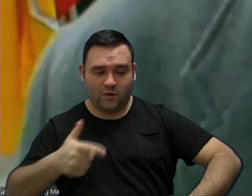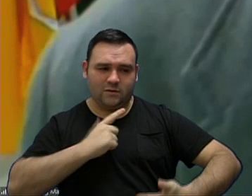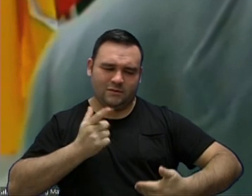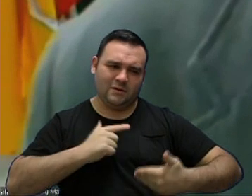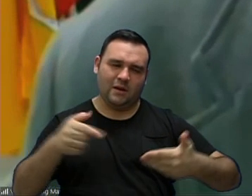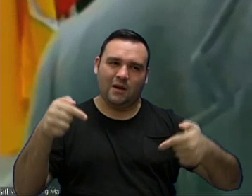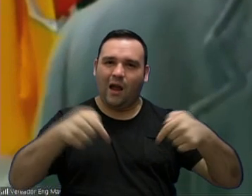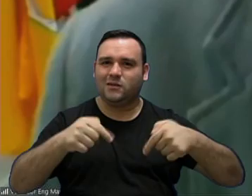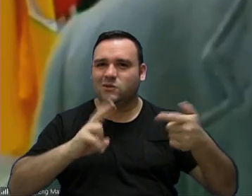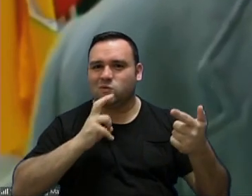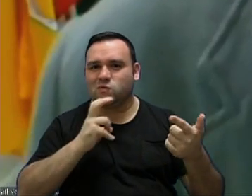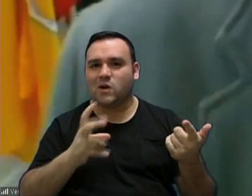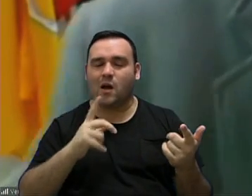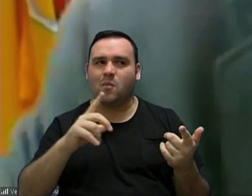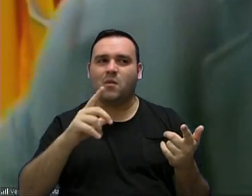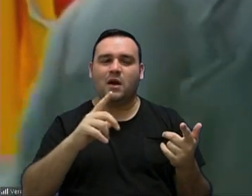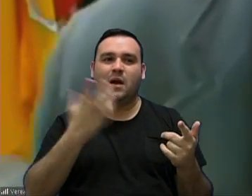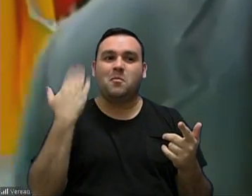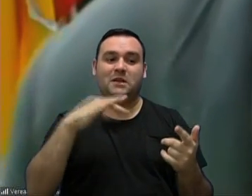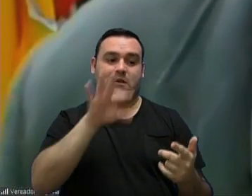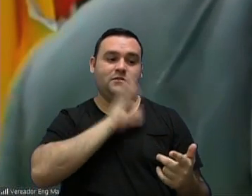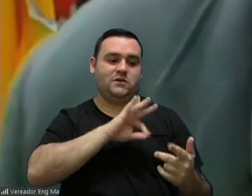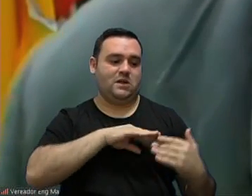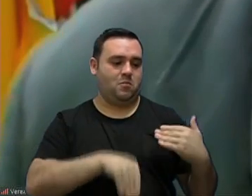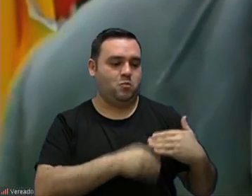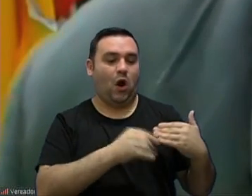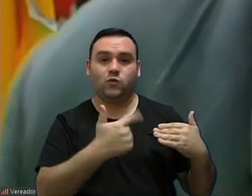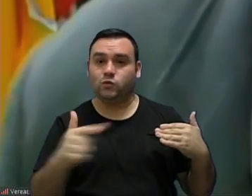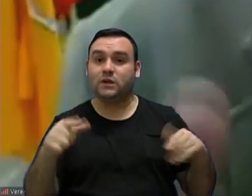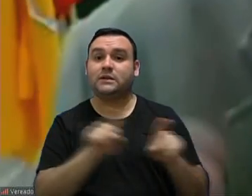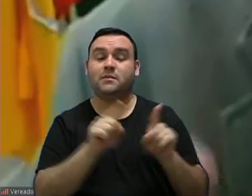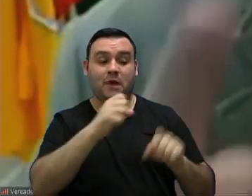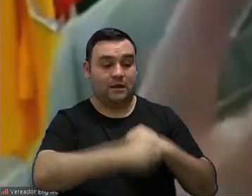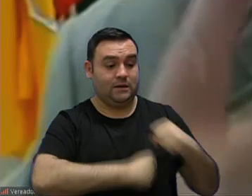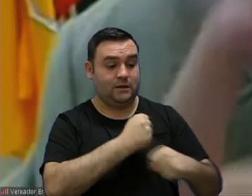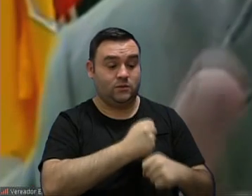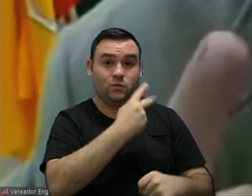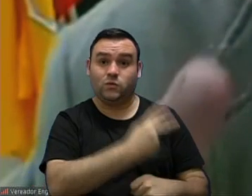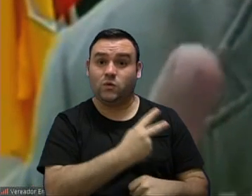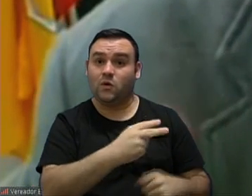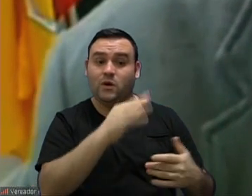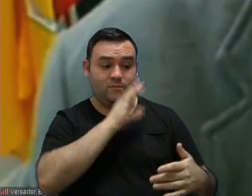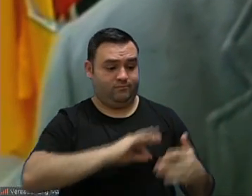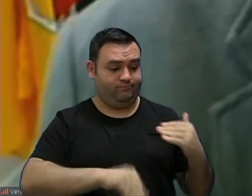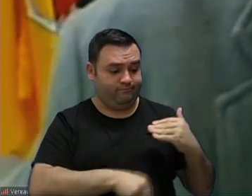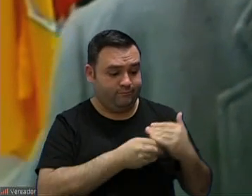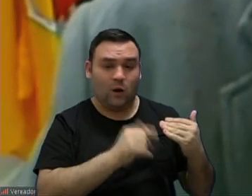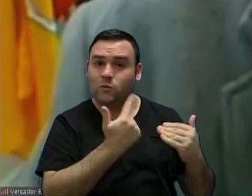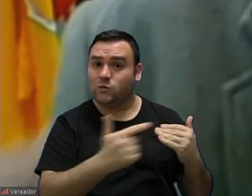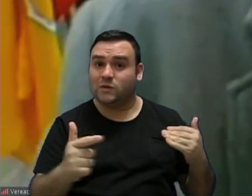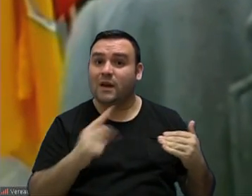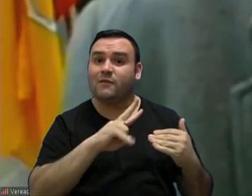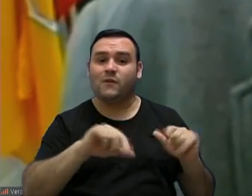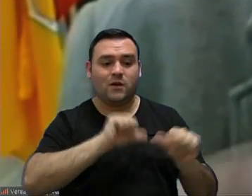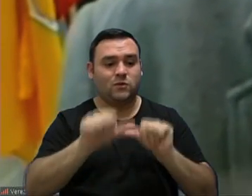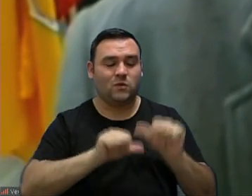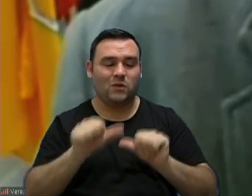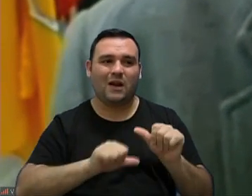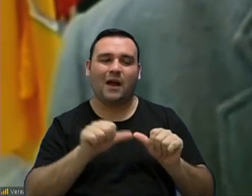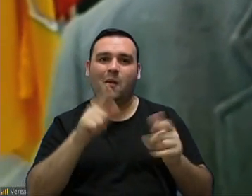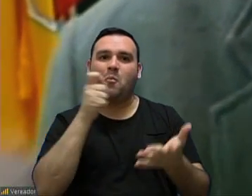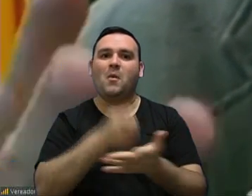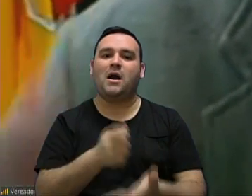não tiveram reposição salarial e vão ficar 2 anos sem reposição, mudar uma alíquota